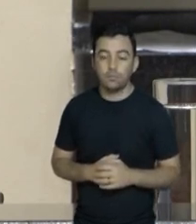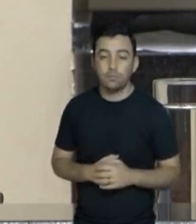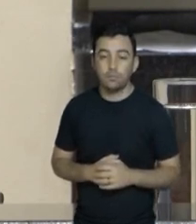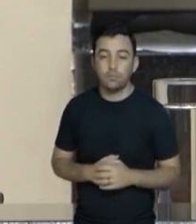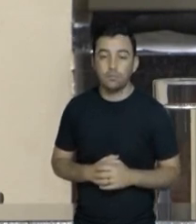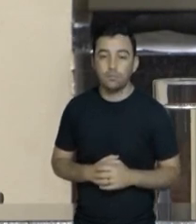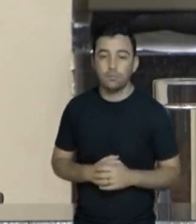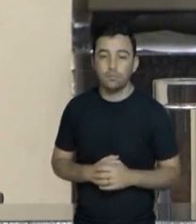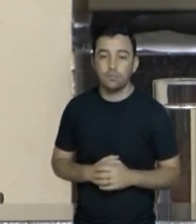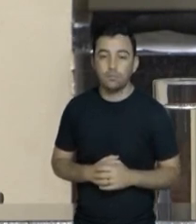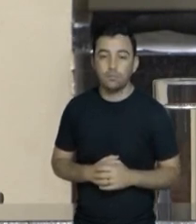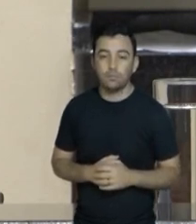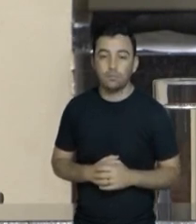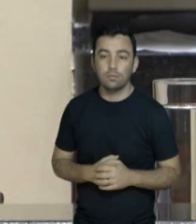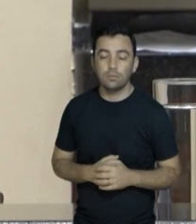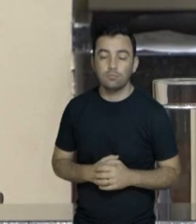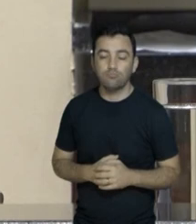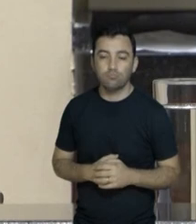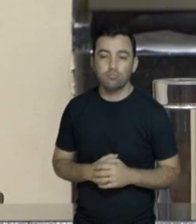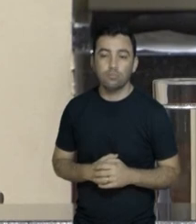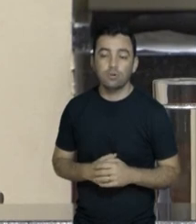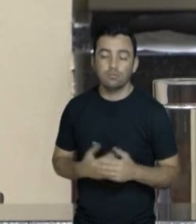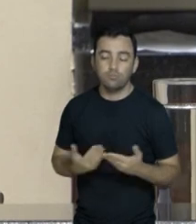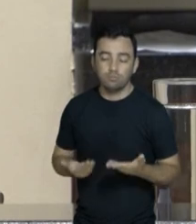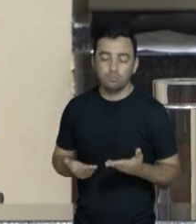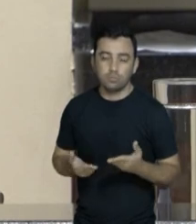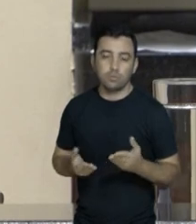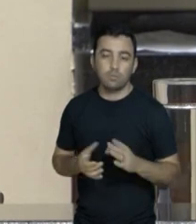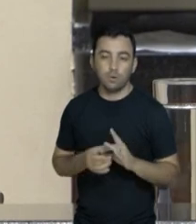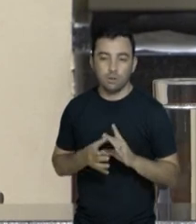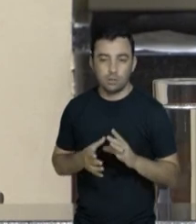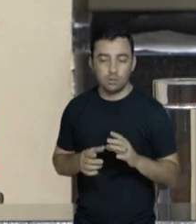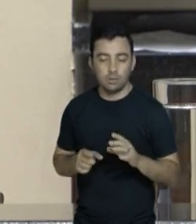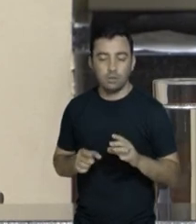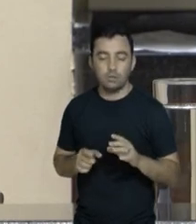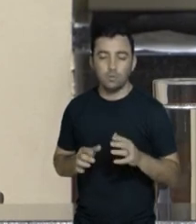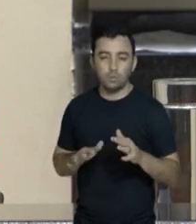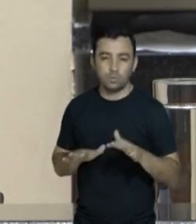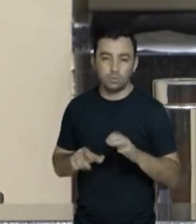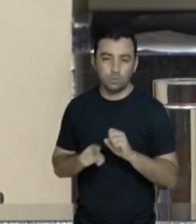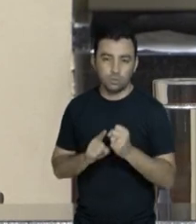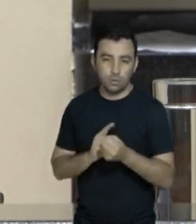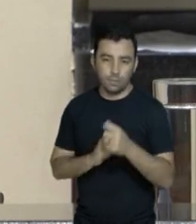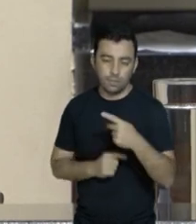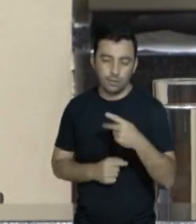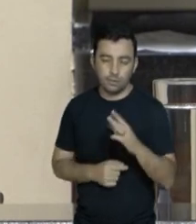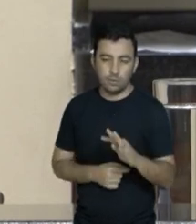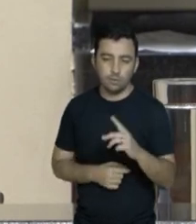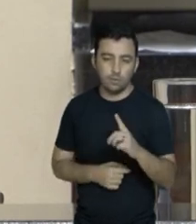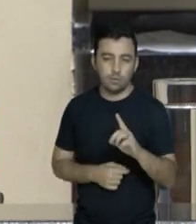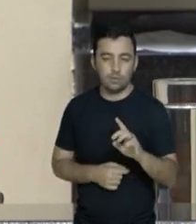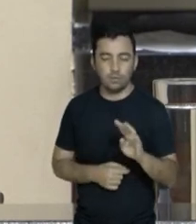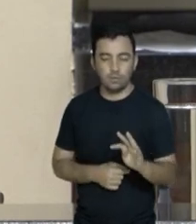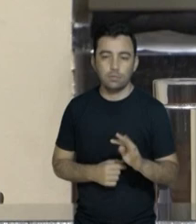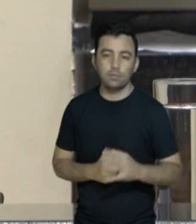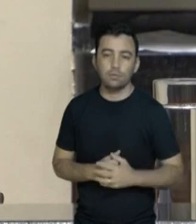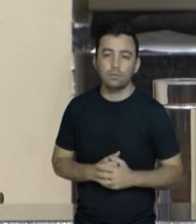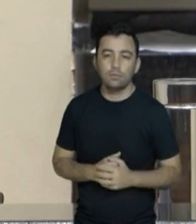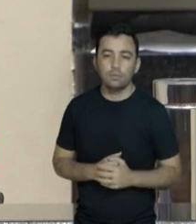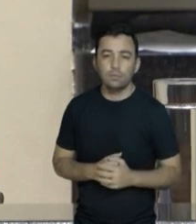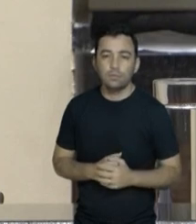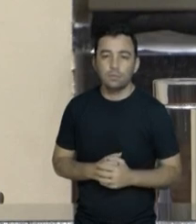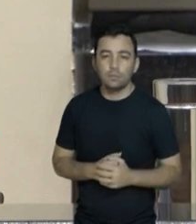Bloco Democracia, Inclusão Social e Igualdade, PT-PDT.